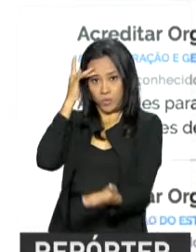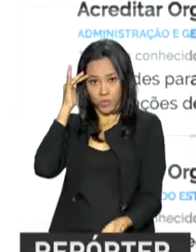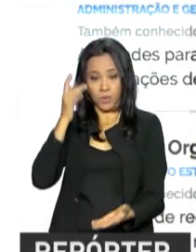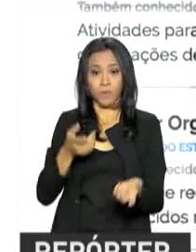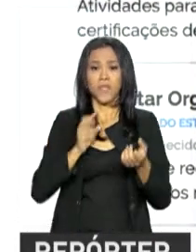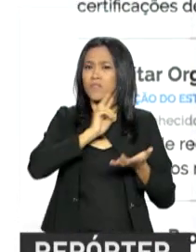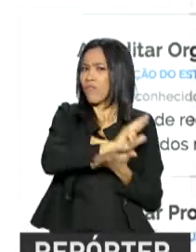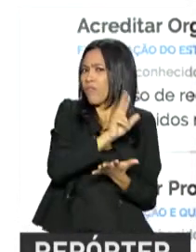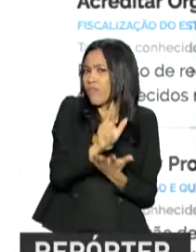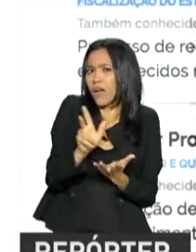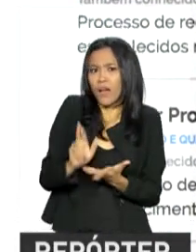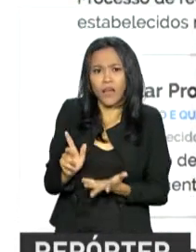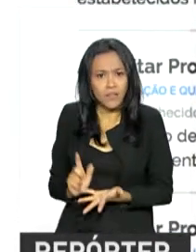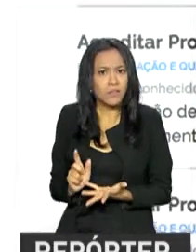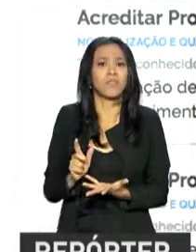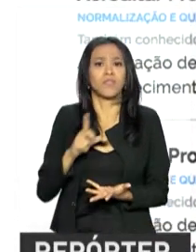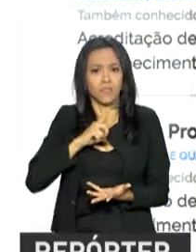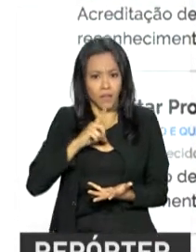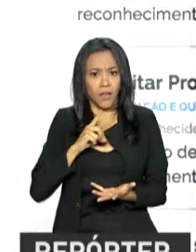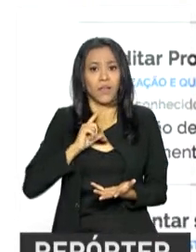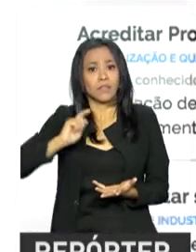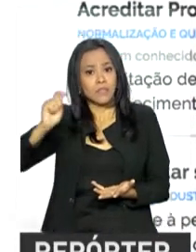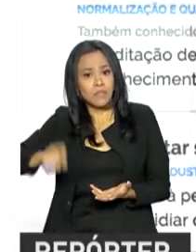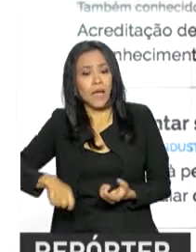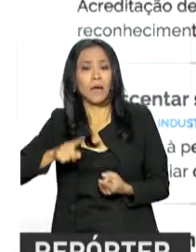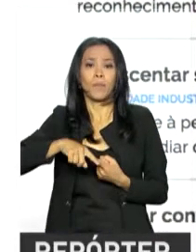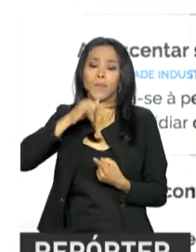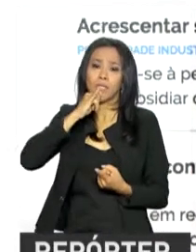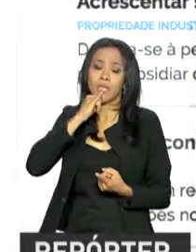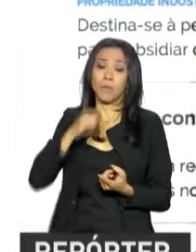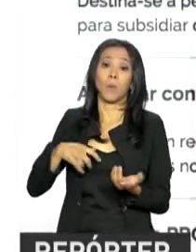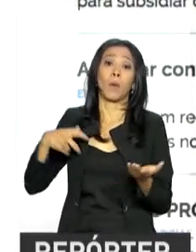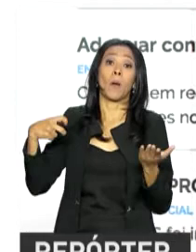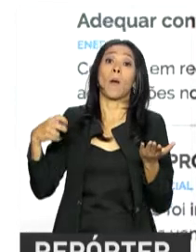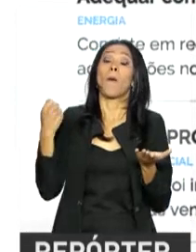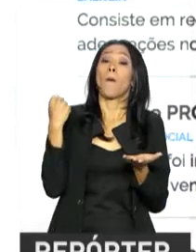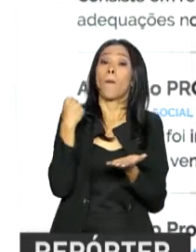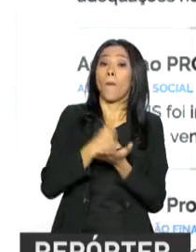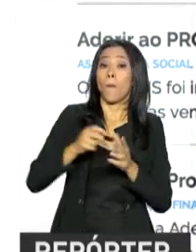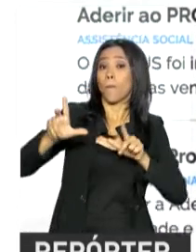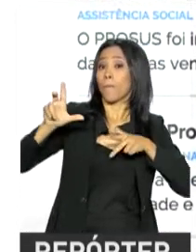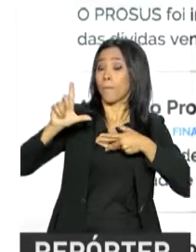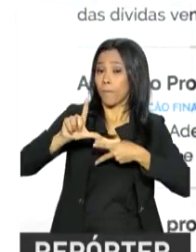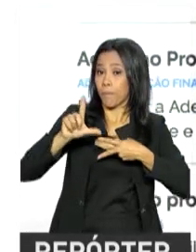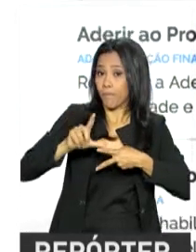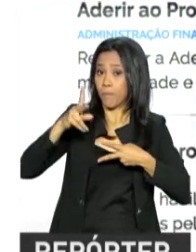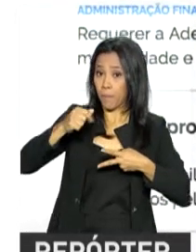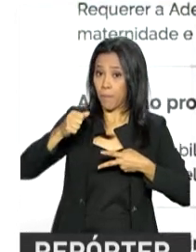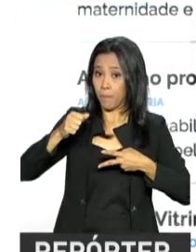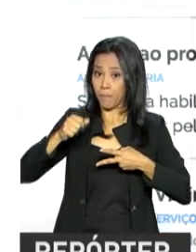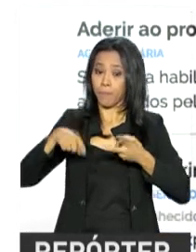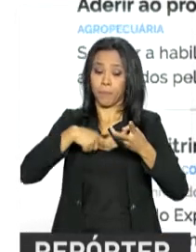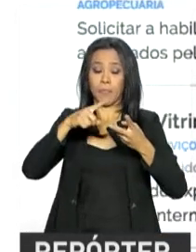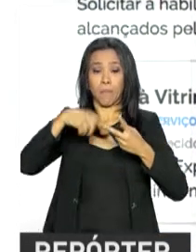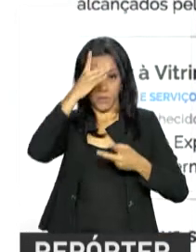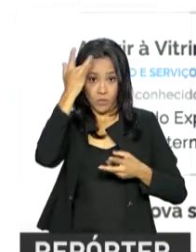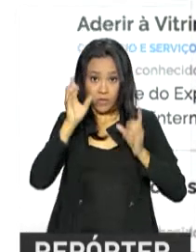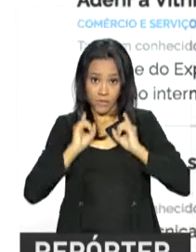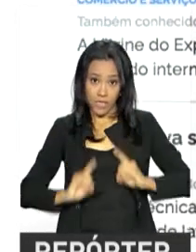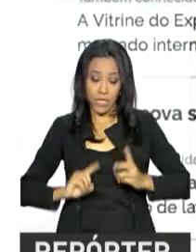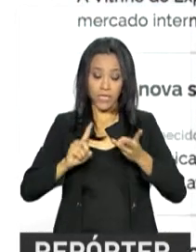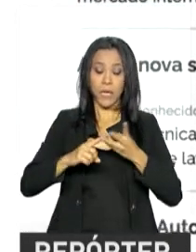serviços disponíveis para todos está para renovar o passe livre de pessoas com deficiência nem a lista de documentos para tirar o passaporte